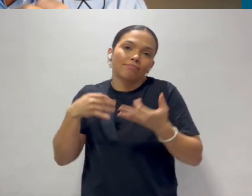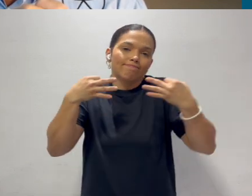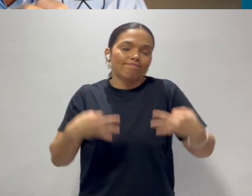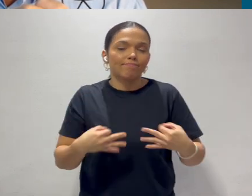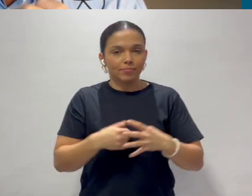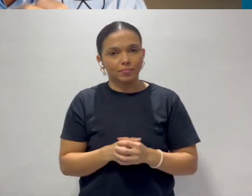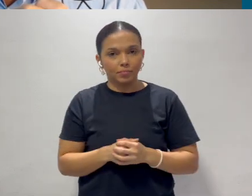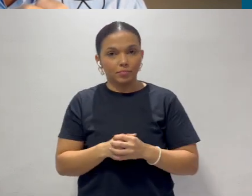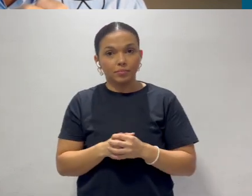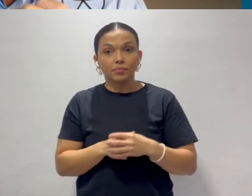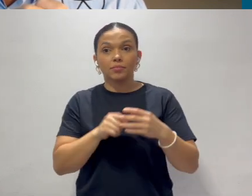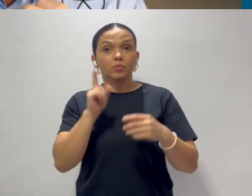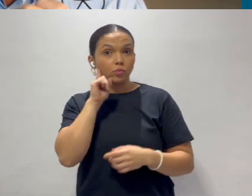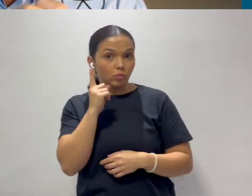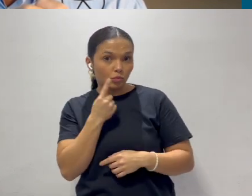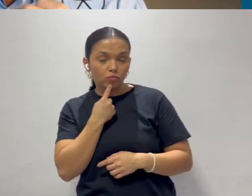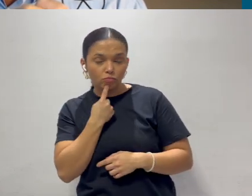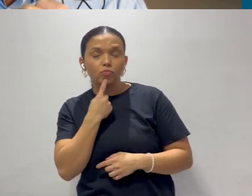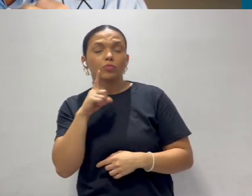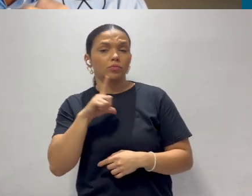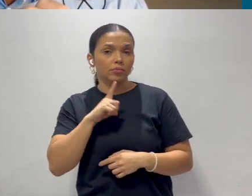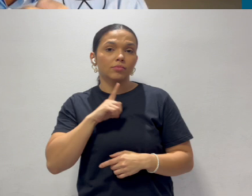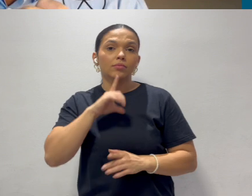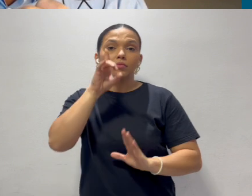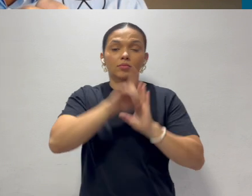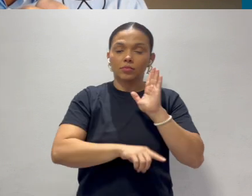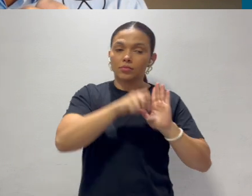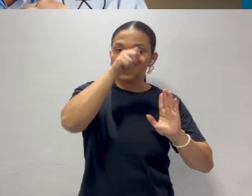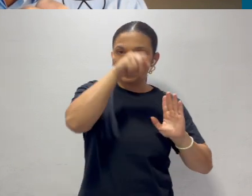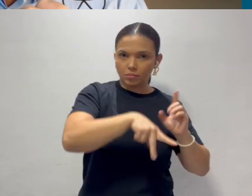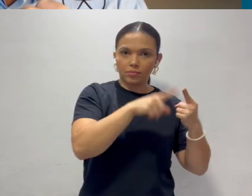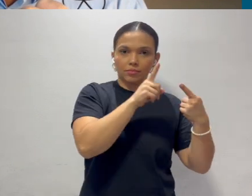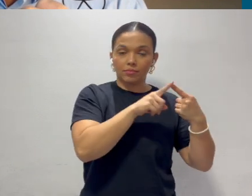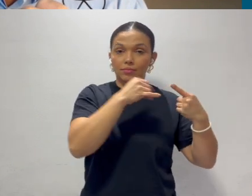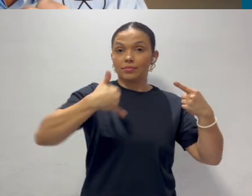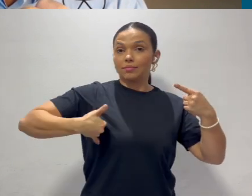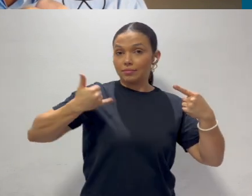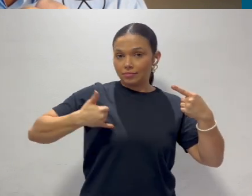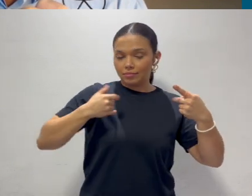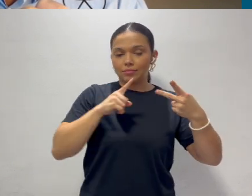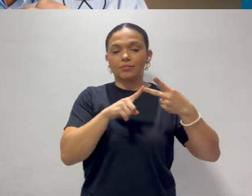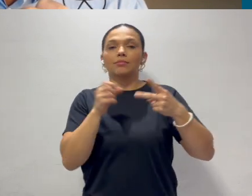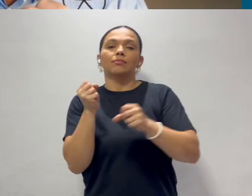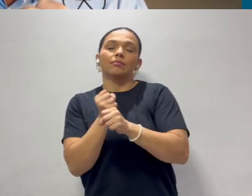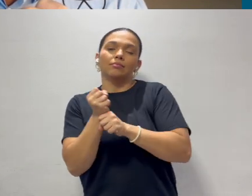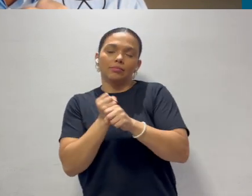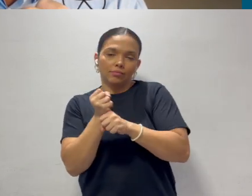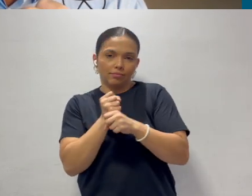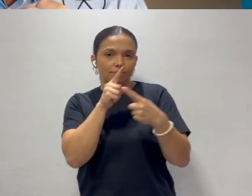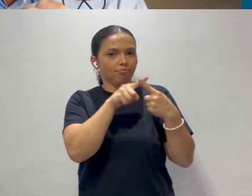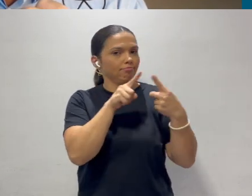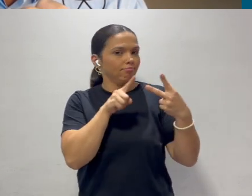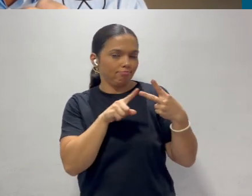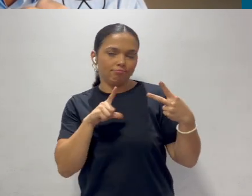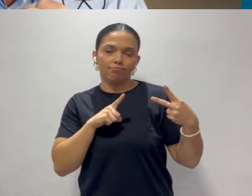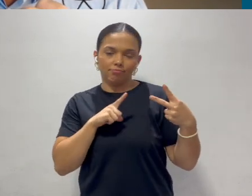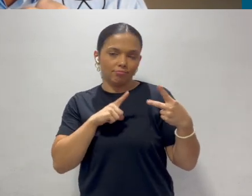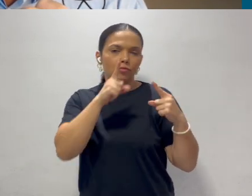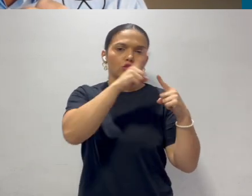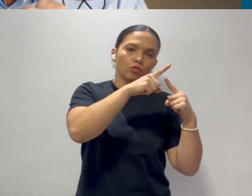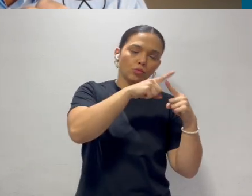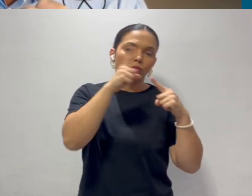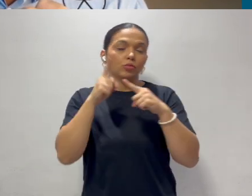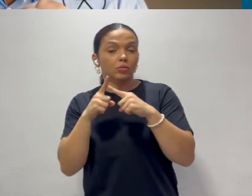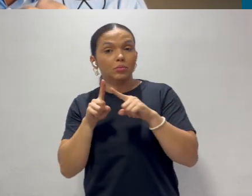com deficiência auditiva tem direito a 2 aposentadorias, uma por idade e outra por tempo. Só que todo o processo, Abraão, a gente precisa estar